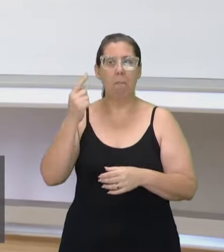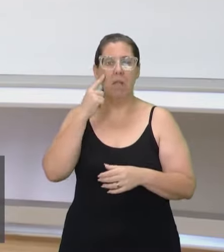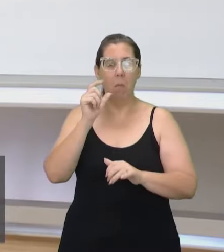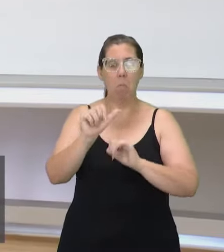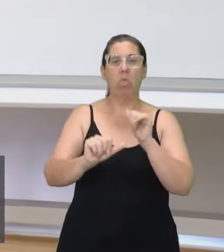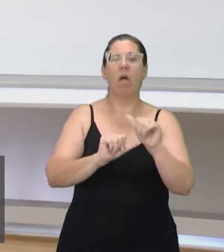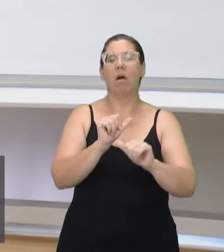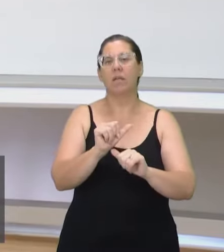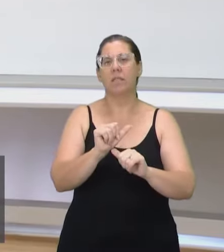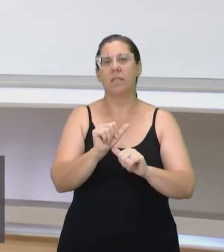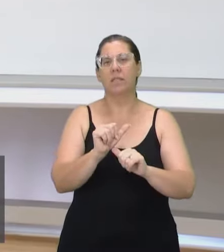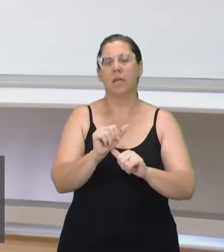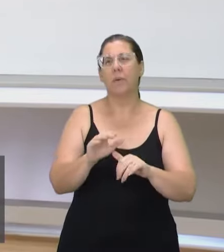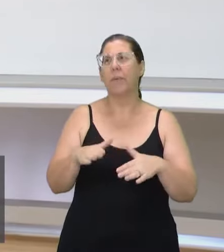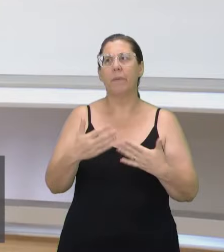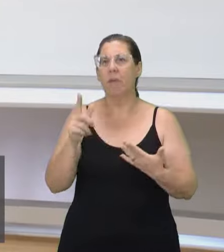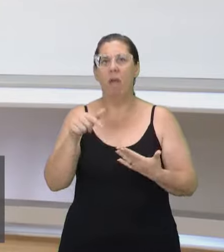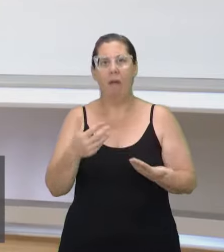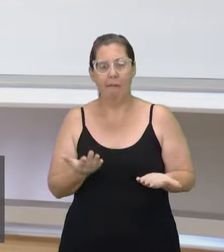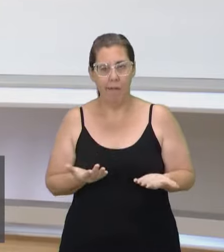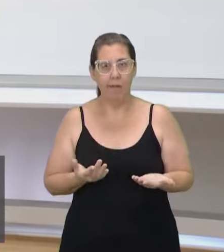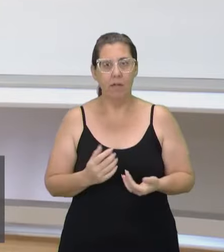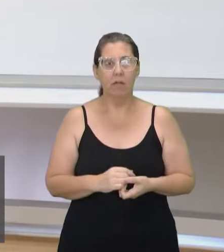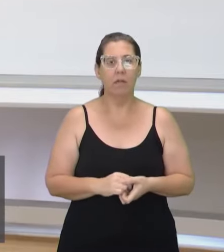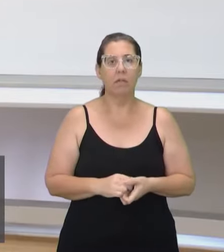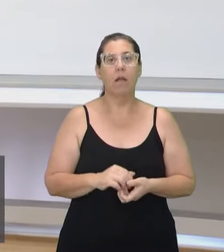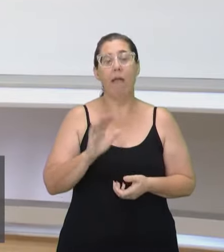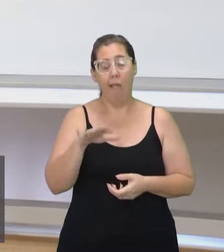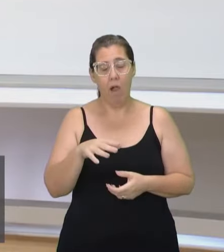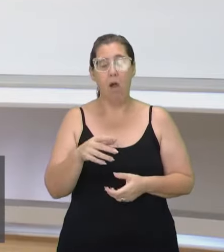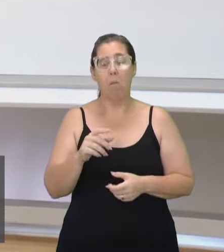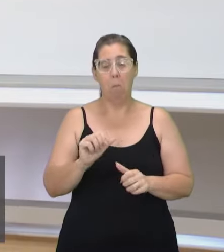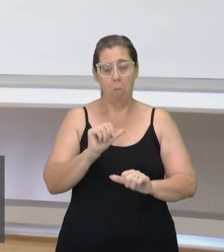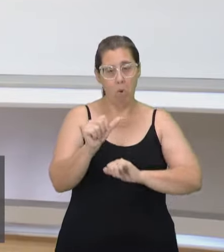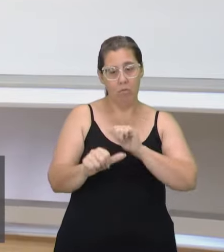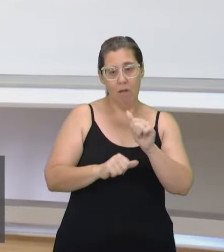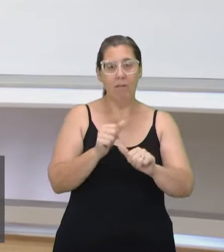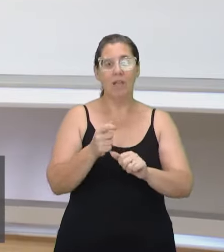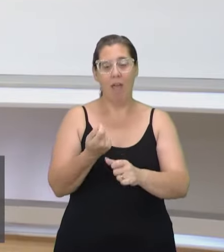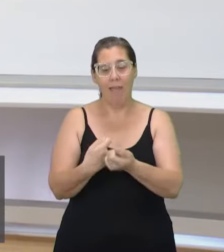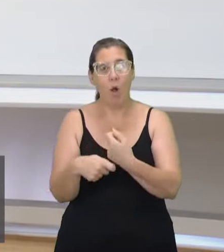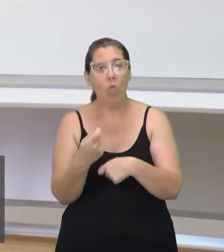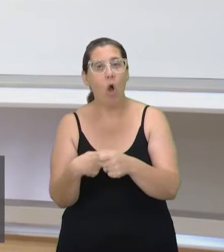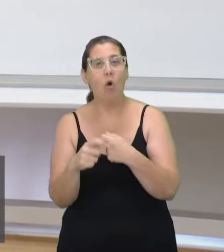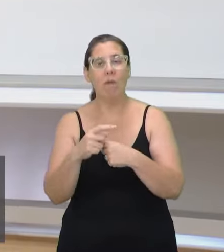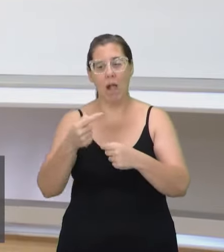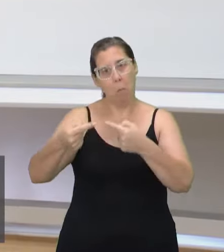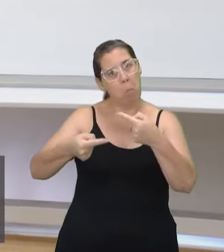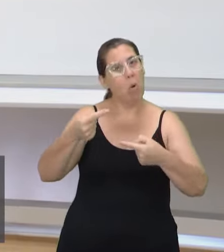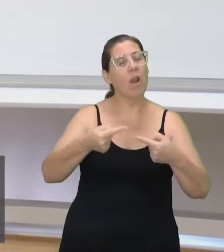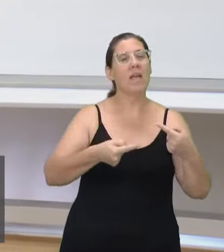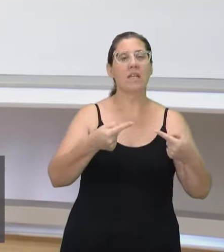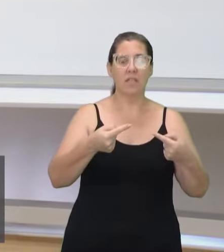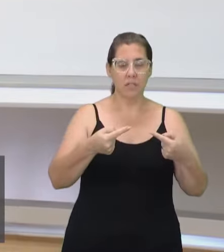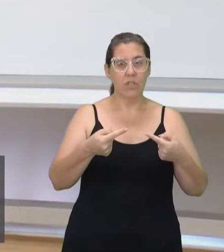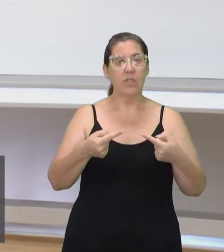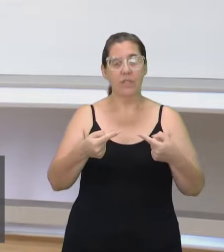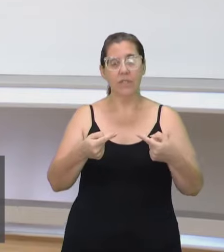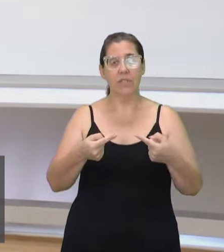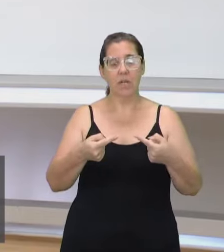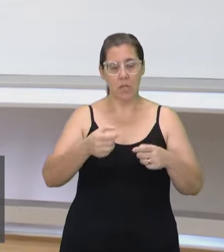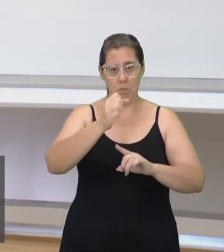né? Que mudanças são essas? Bom, essas mudanças econômicas, as transformações políticas e econômicas que